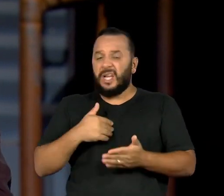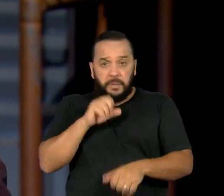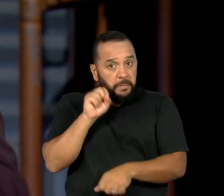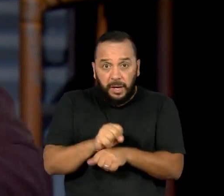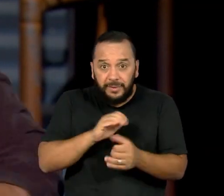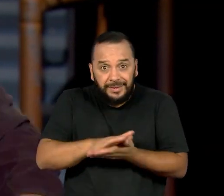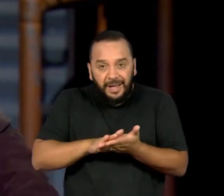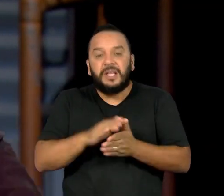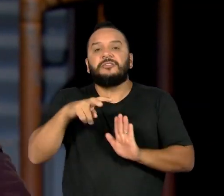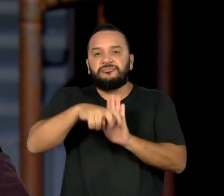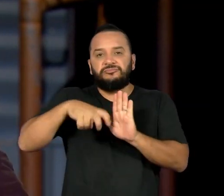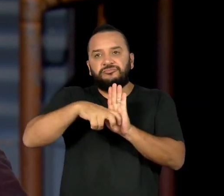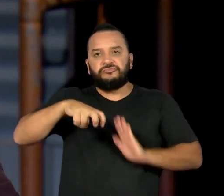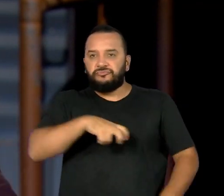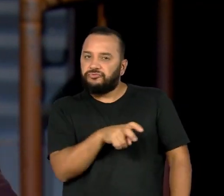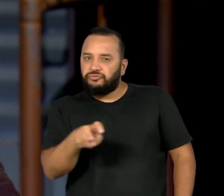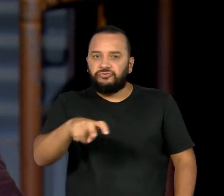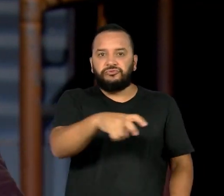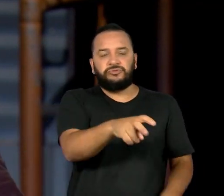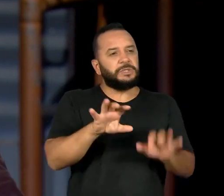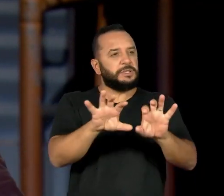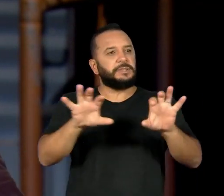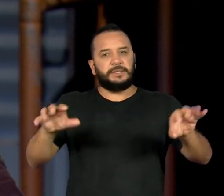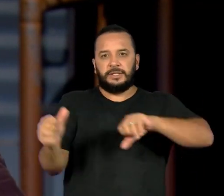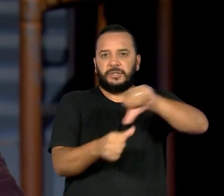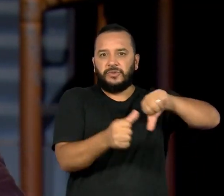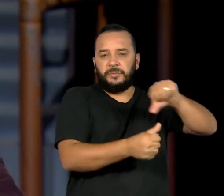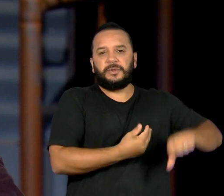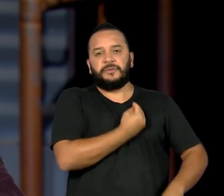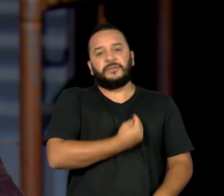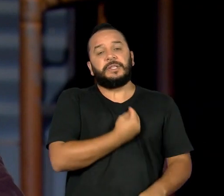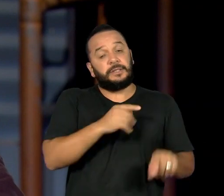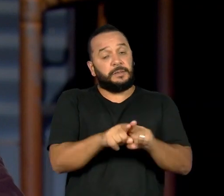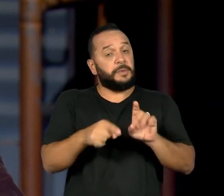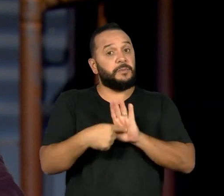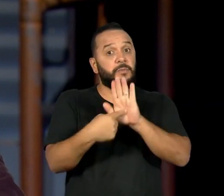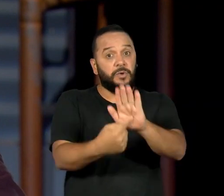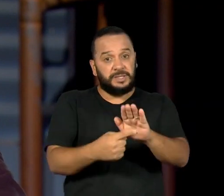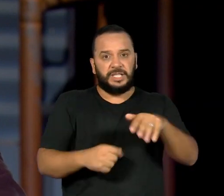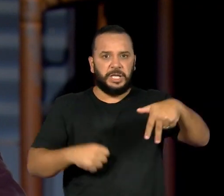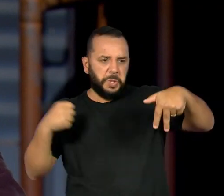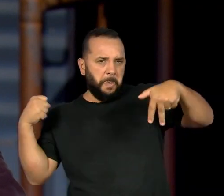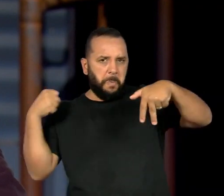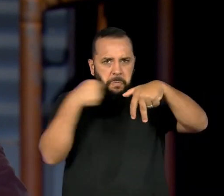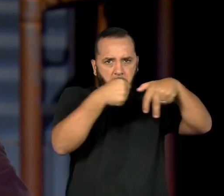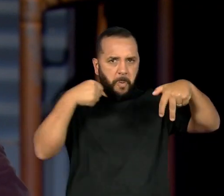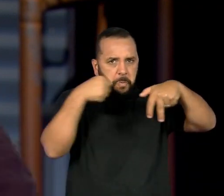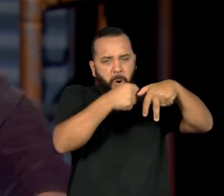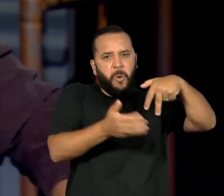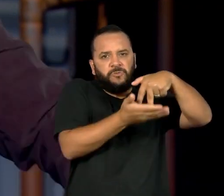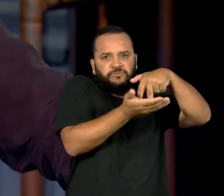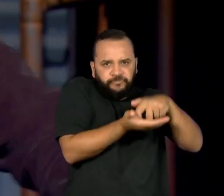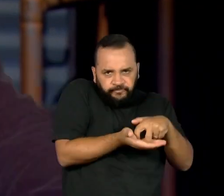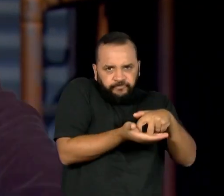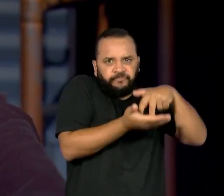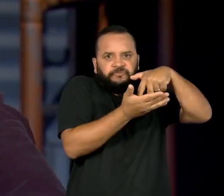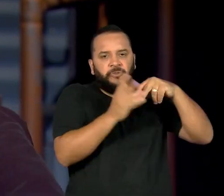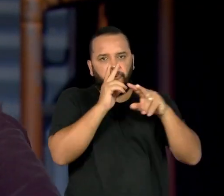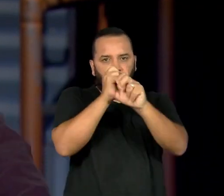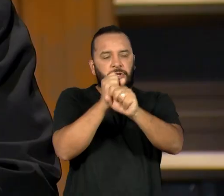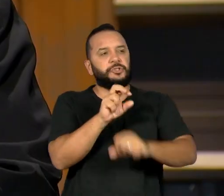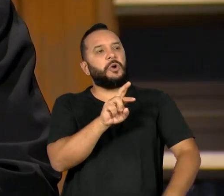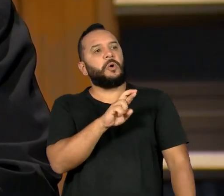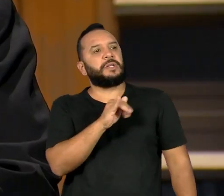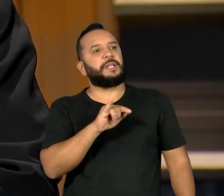cadeira, transformando vidas e mostrando o que é resiliência na prática. Rodrigo Hubner